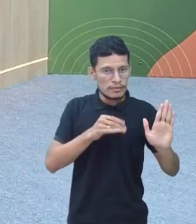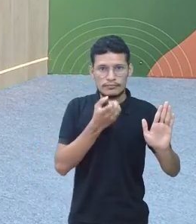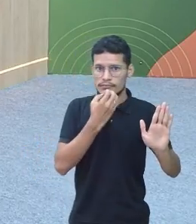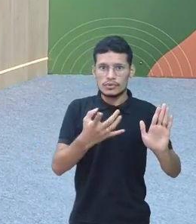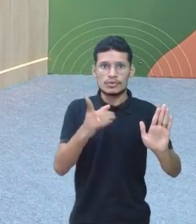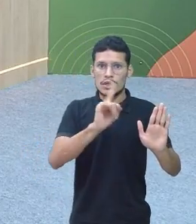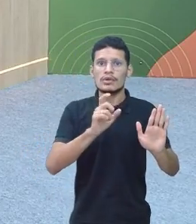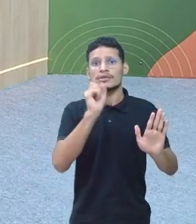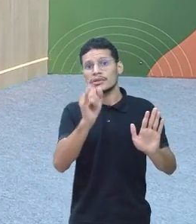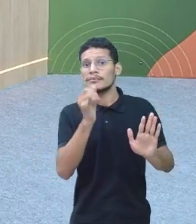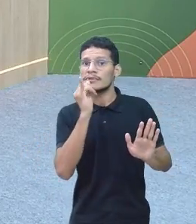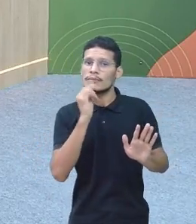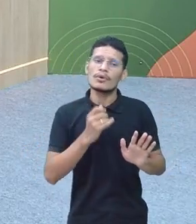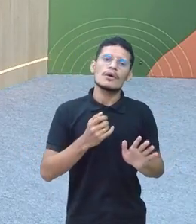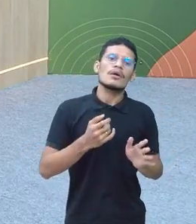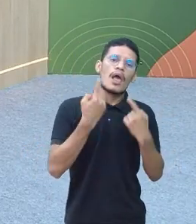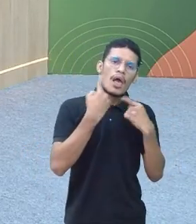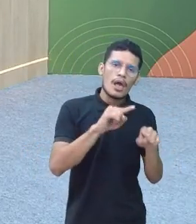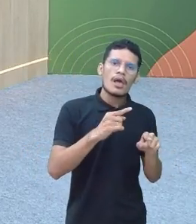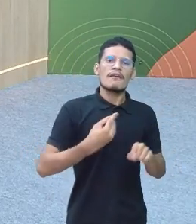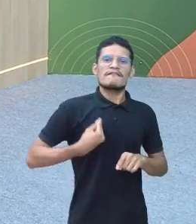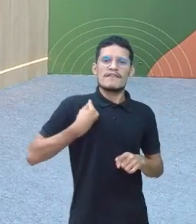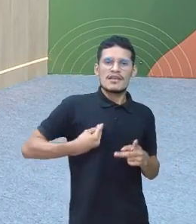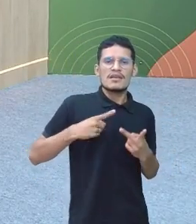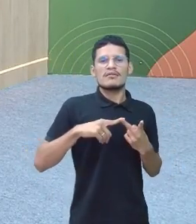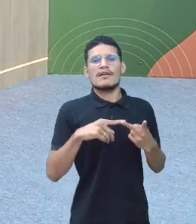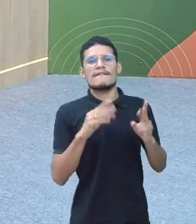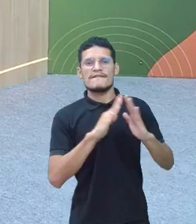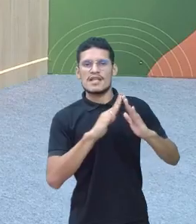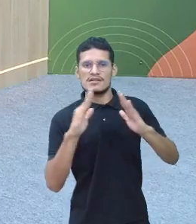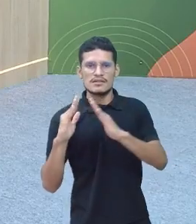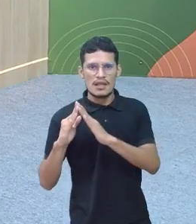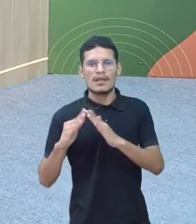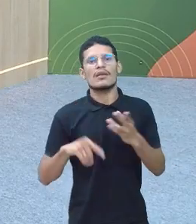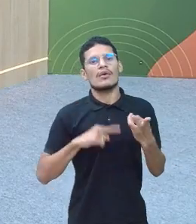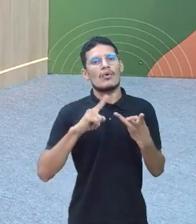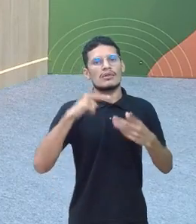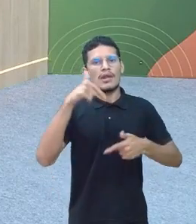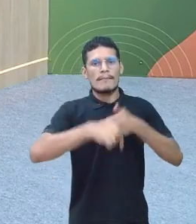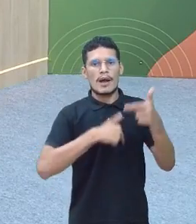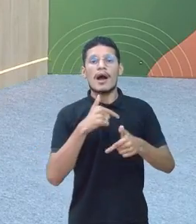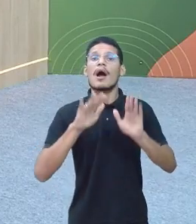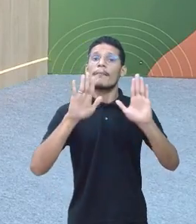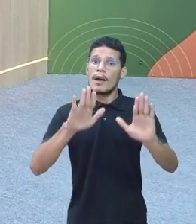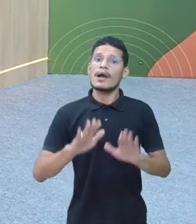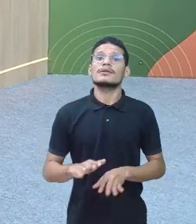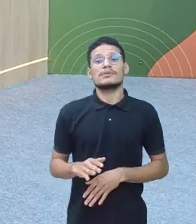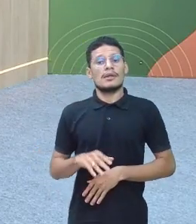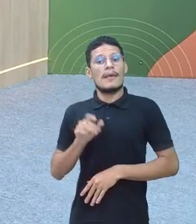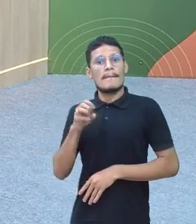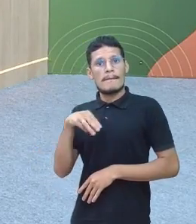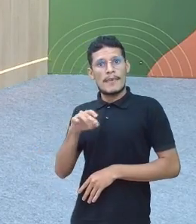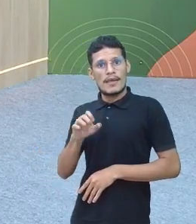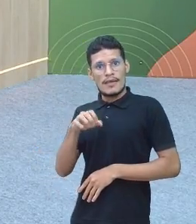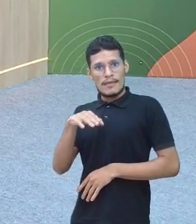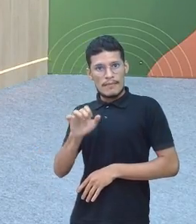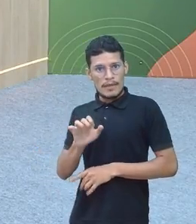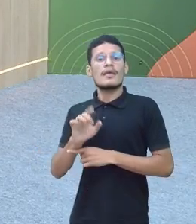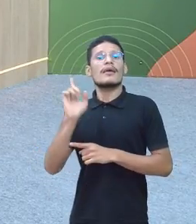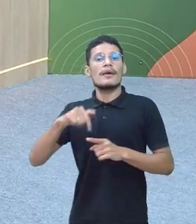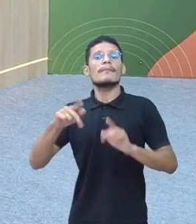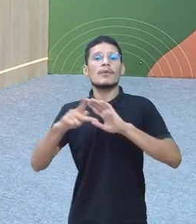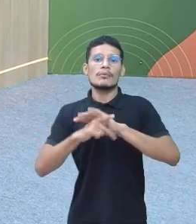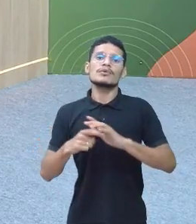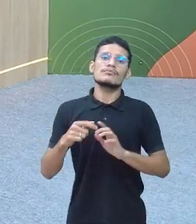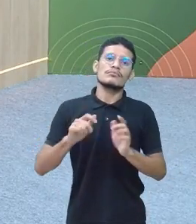esteja reclamando da sua vida, reclamando do seu vizinho, reclamando do seu trabalho. Contudo, no meme, ele pode ser ali ressignificado para causar